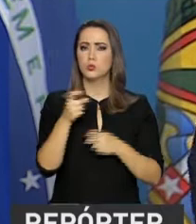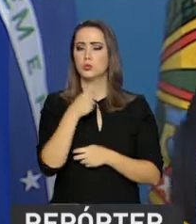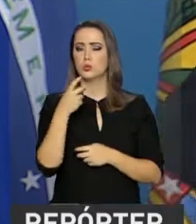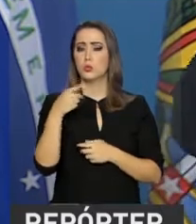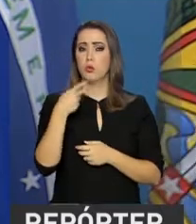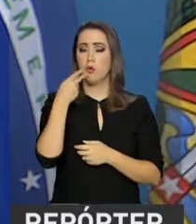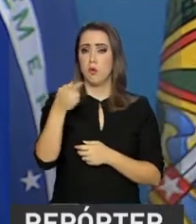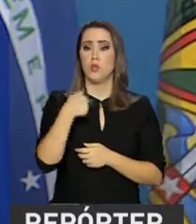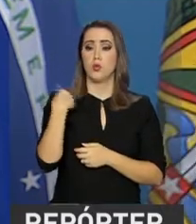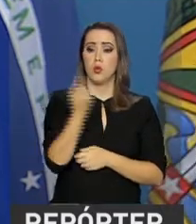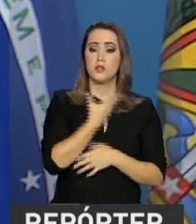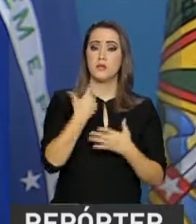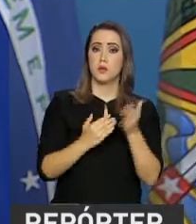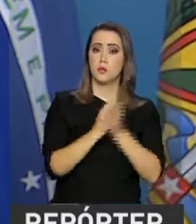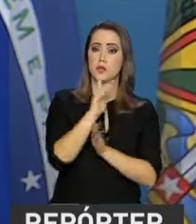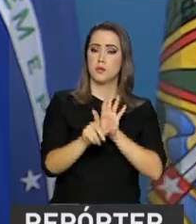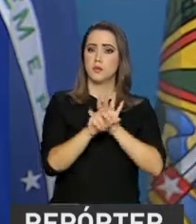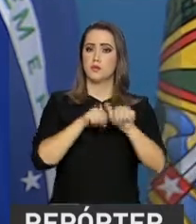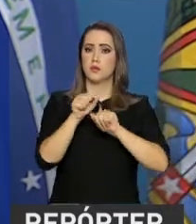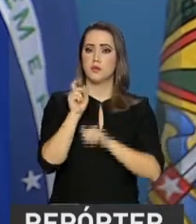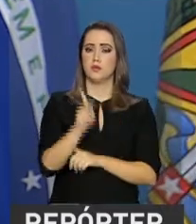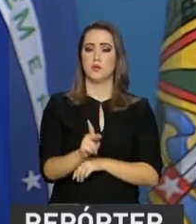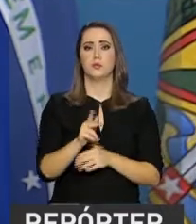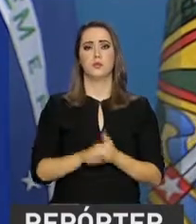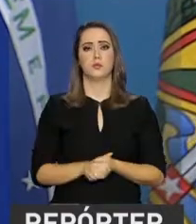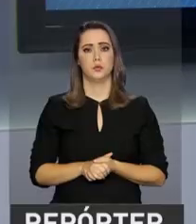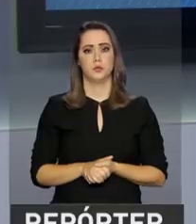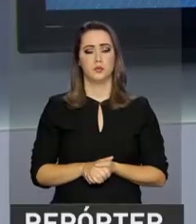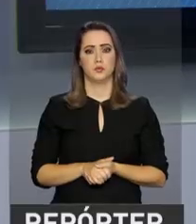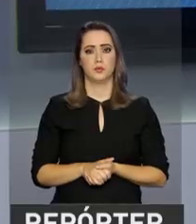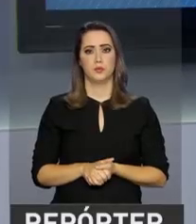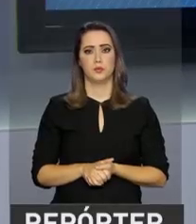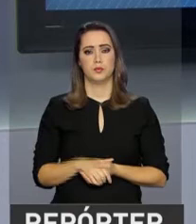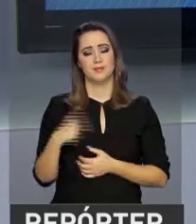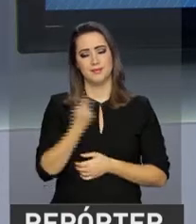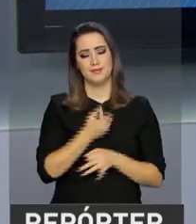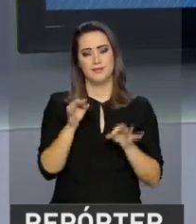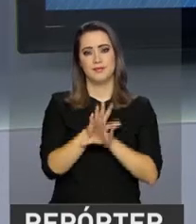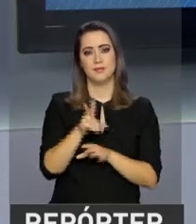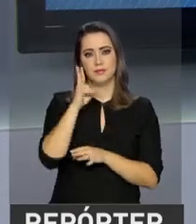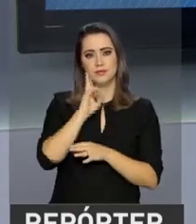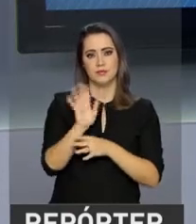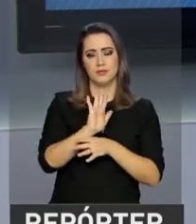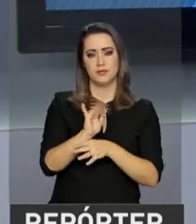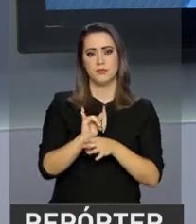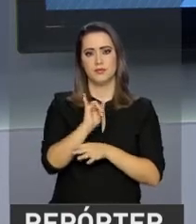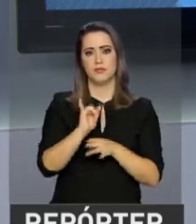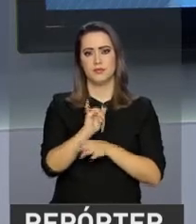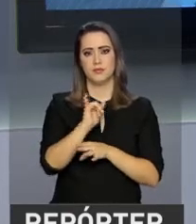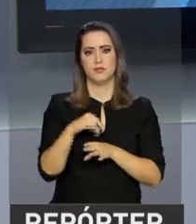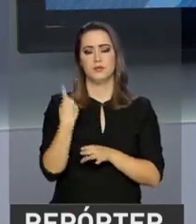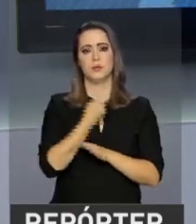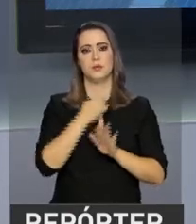nós vamos aprovar a presidência do congresso nacional nós ficamos por aqui você pode rever as